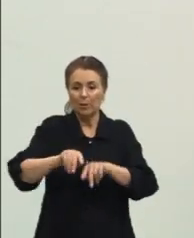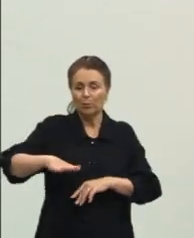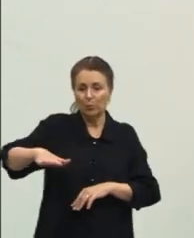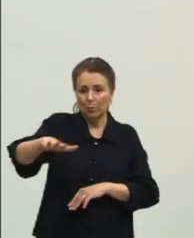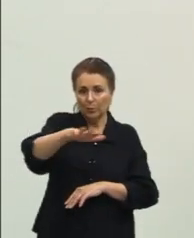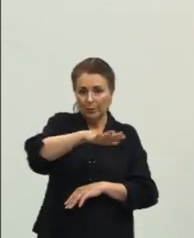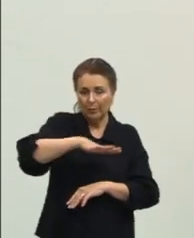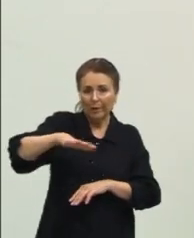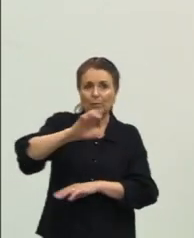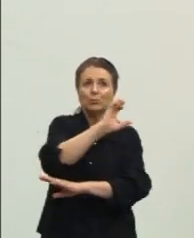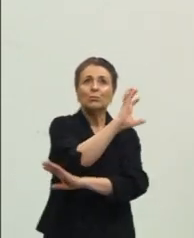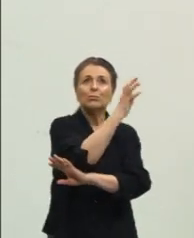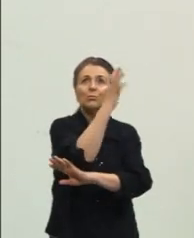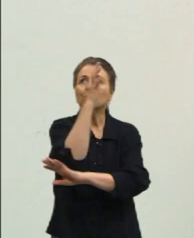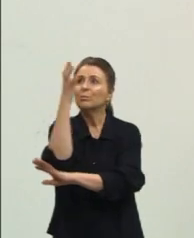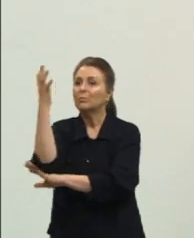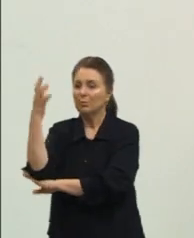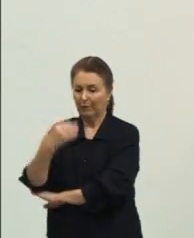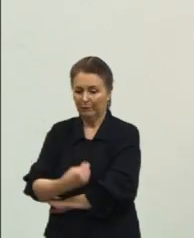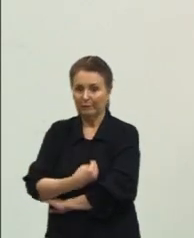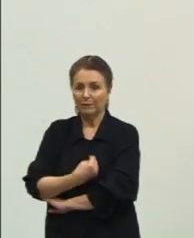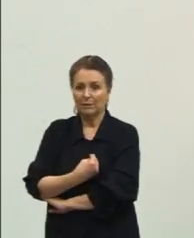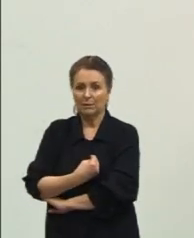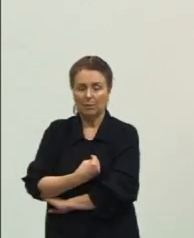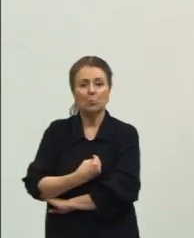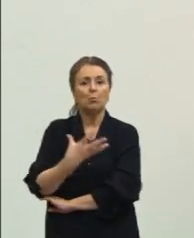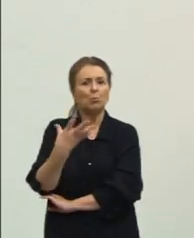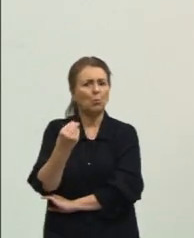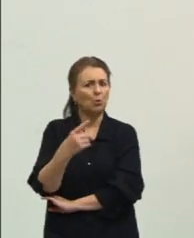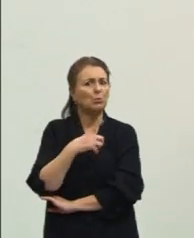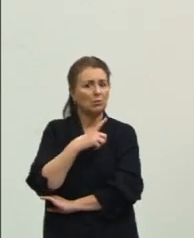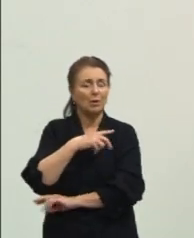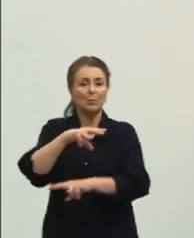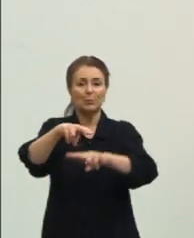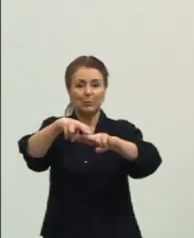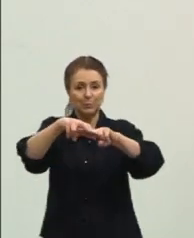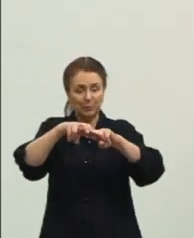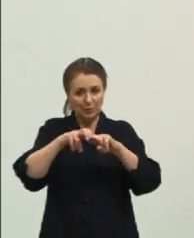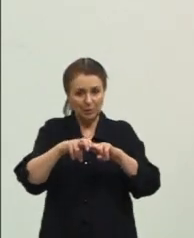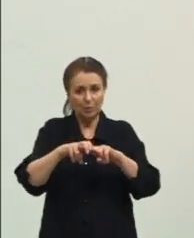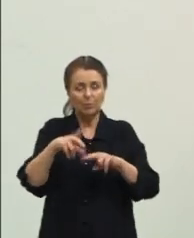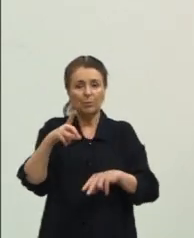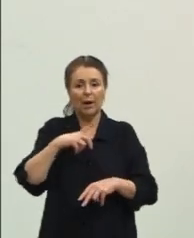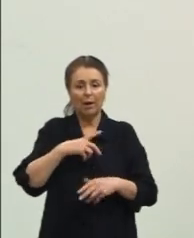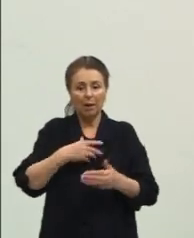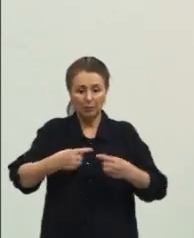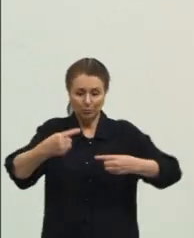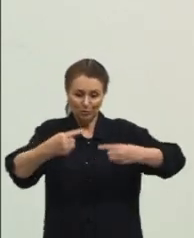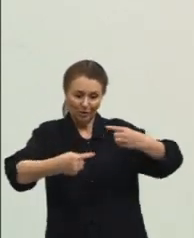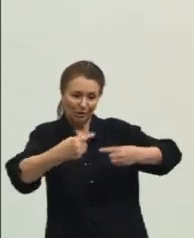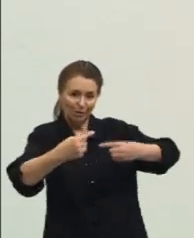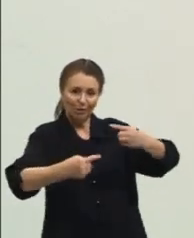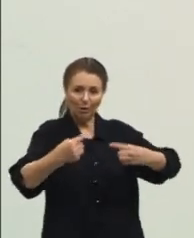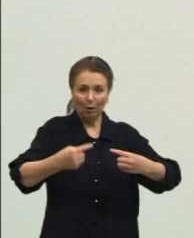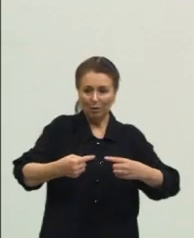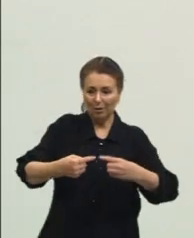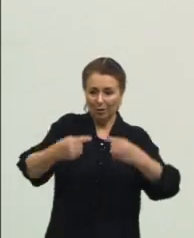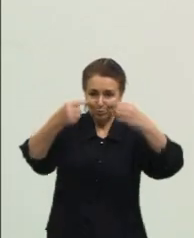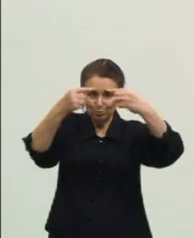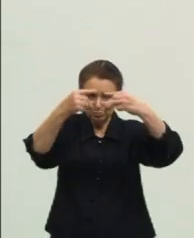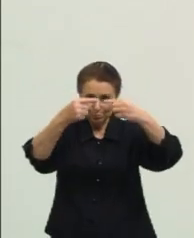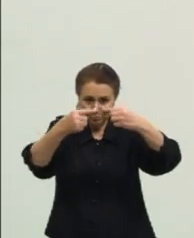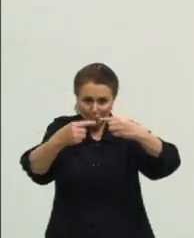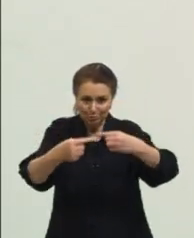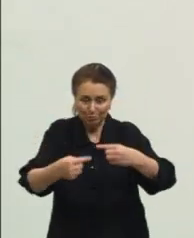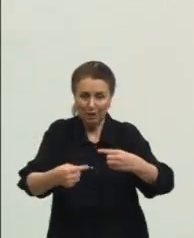do meio ambiente ela trata bastante nas questões e é por isso também a conversa com a redação essas